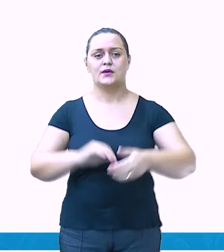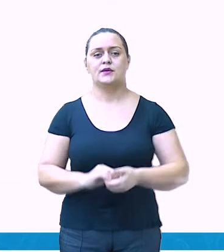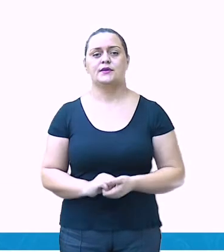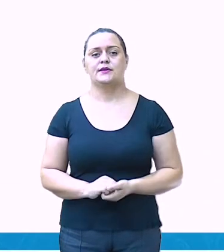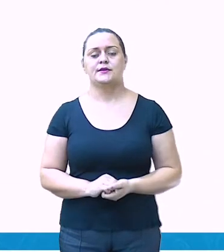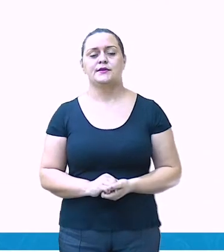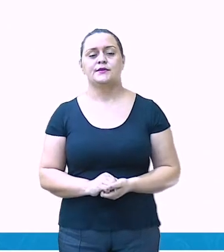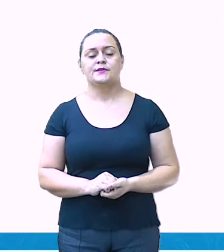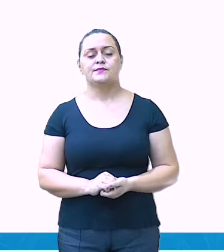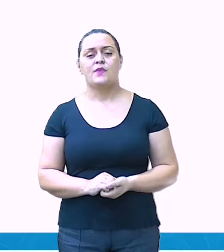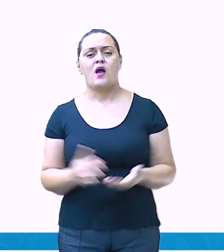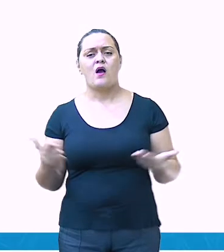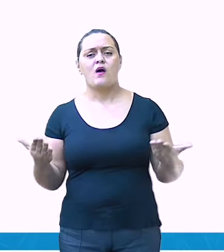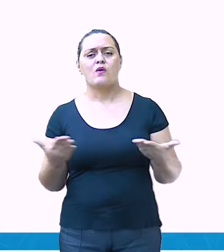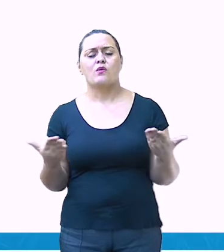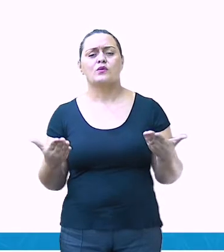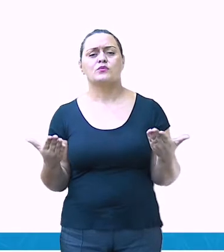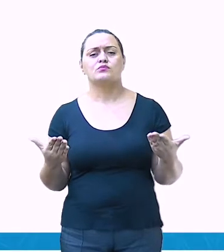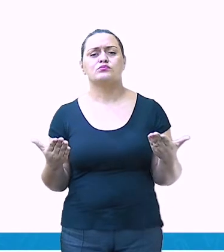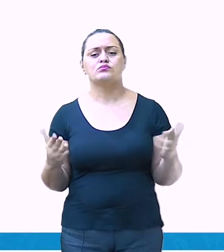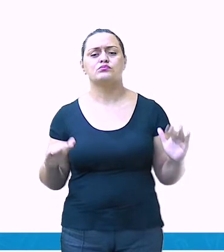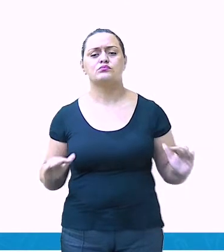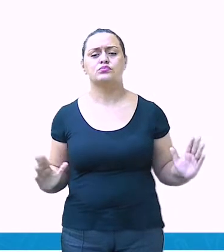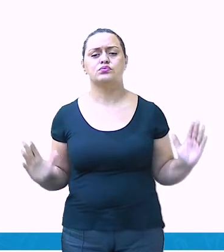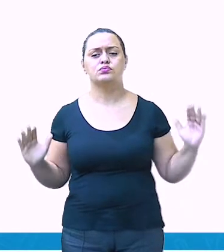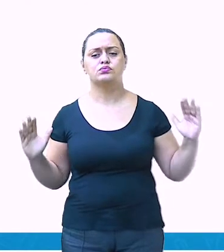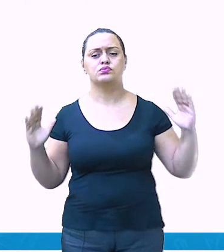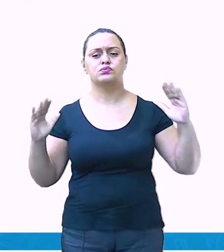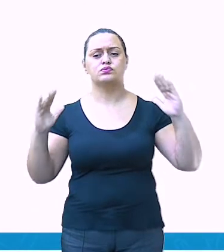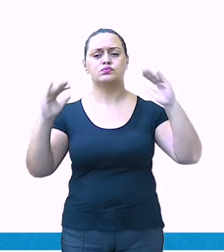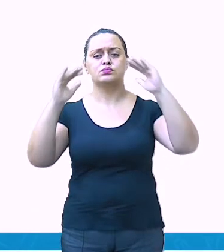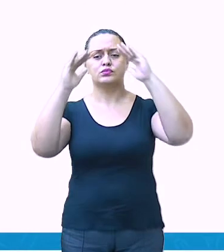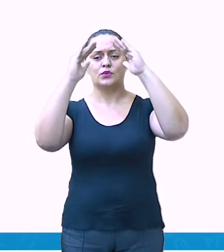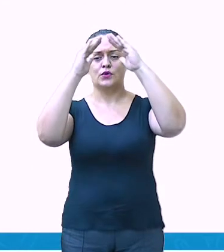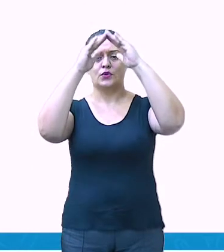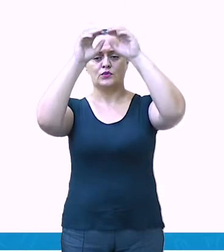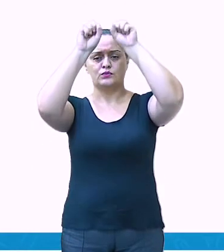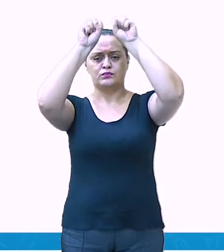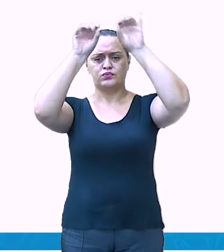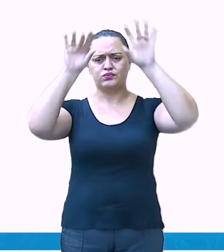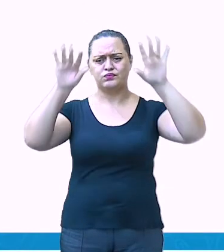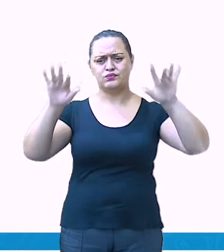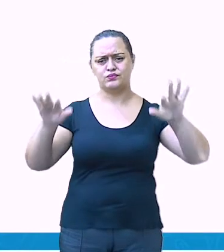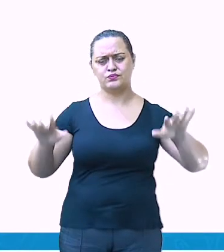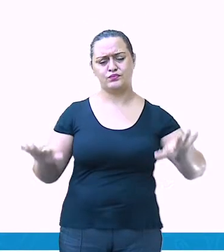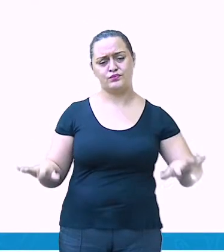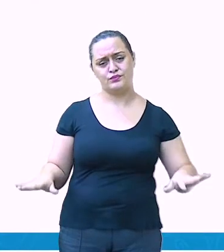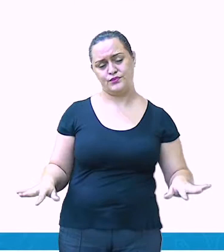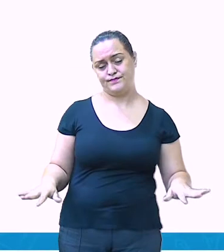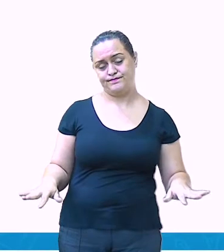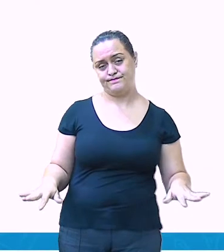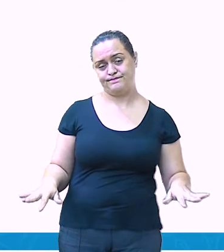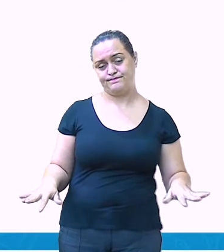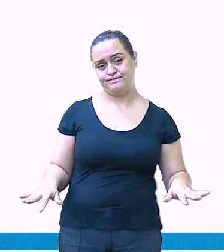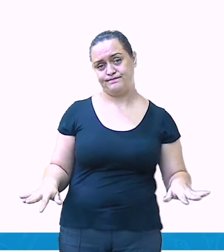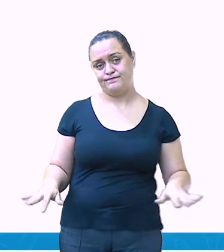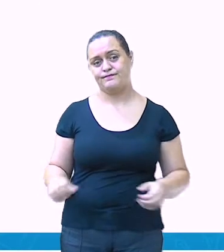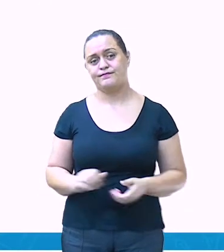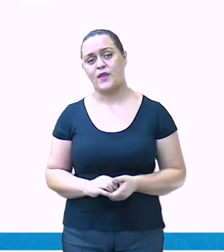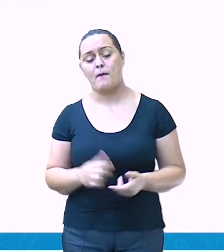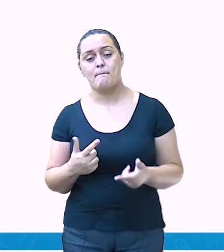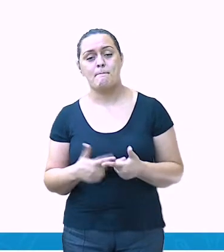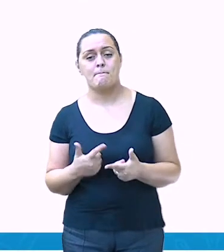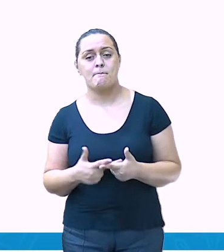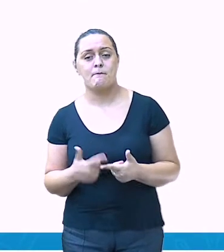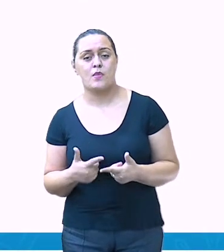Bom, e os deslizamentos? Os deslizamentos é quando ocorre um